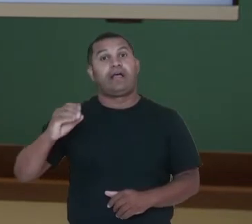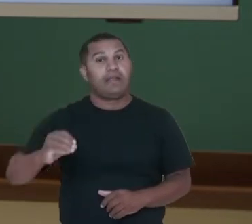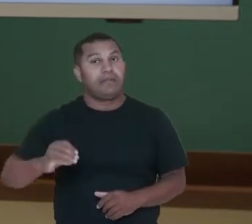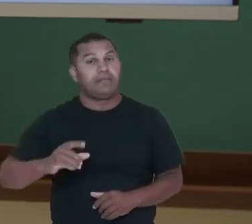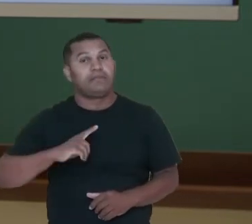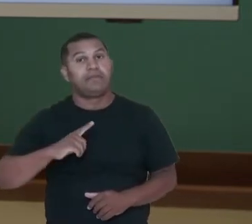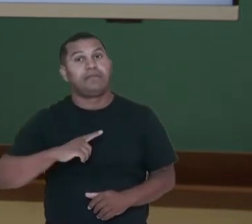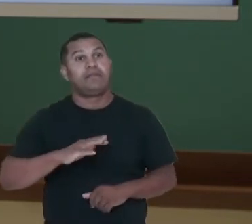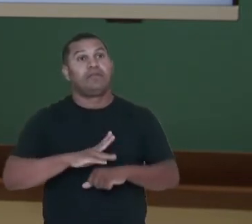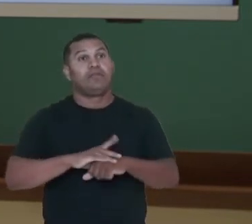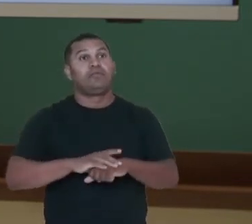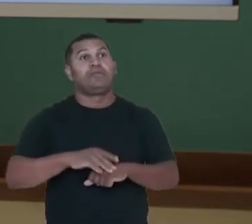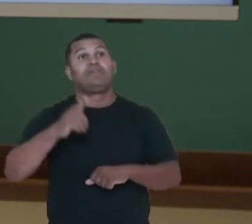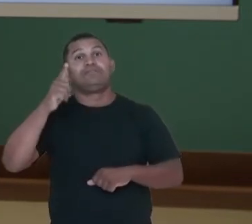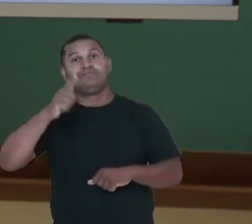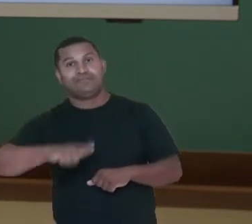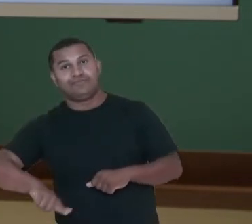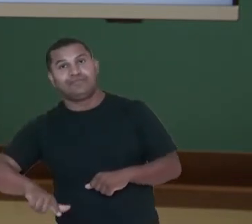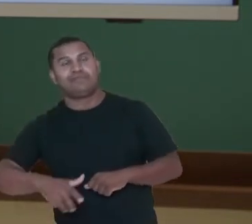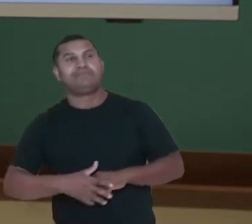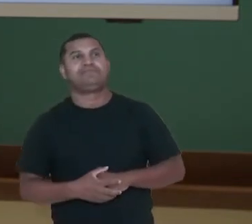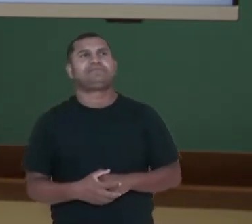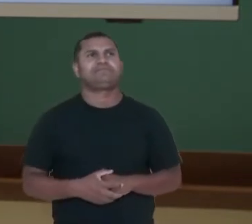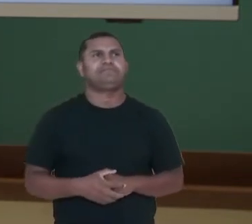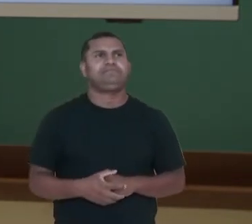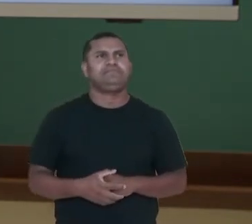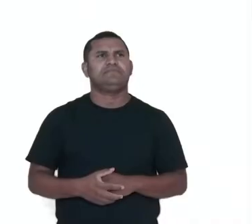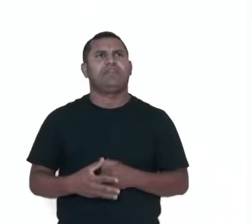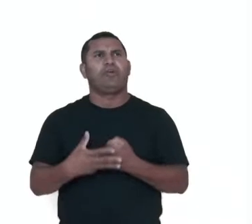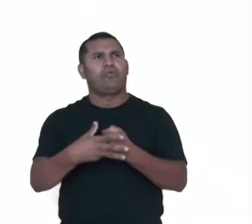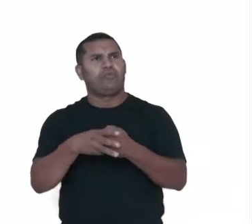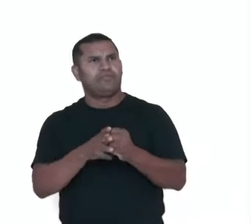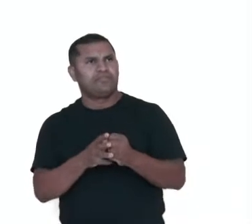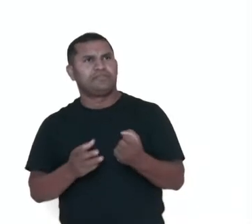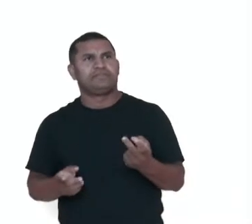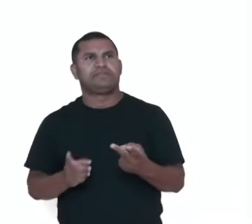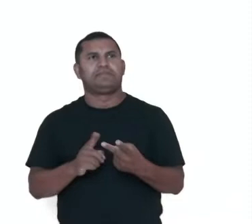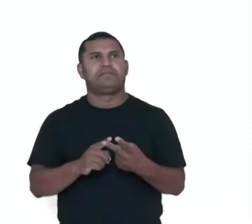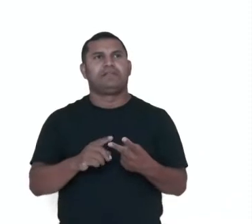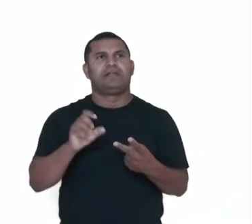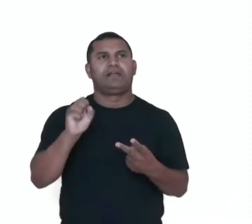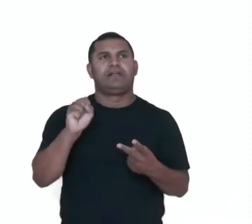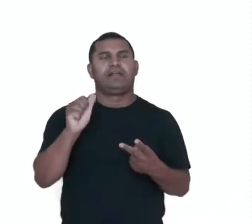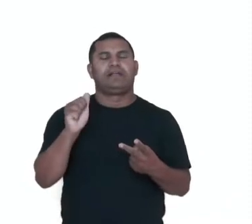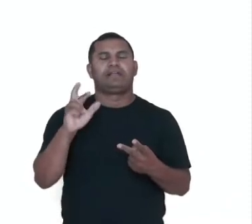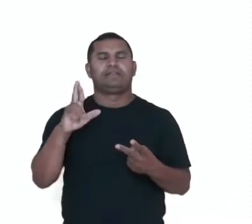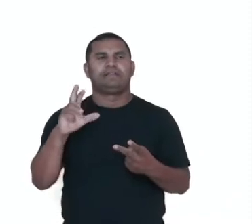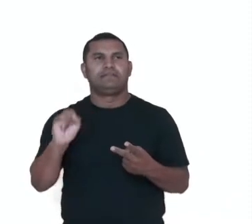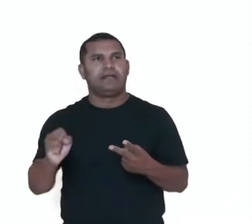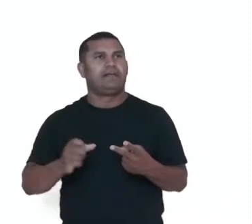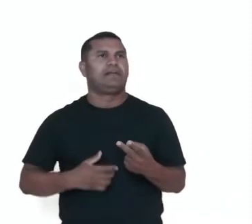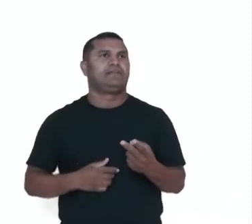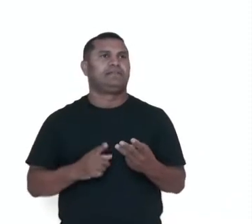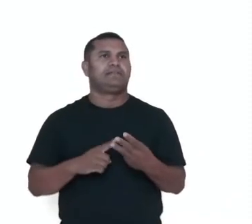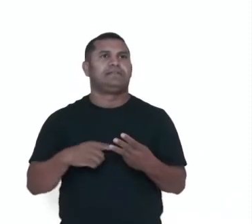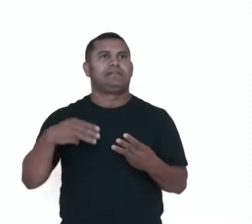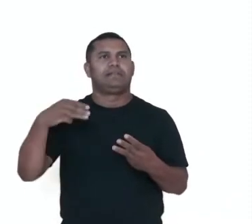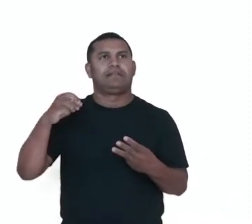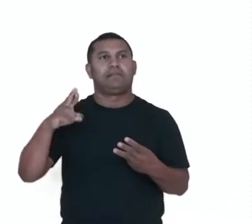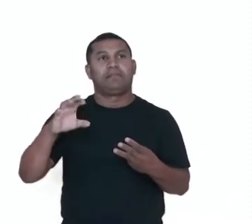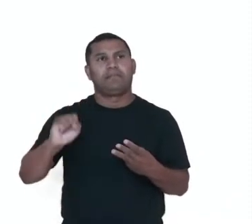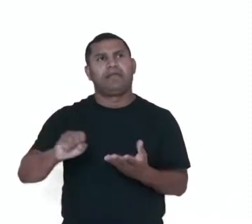reemergente. Então, olha, Covid, SARS, MERS, síndromes respiratórias causadas por coronavírus. Então,